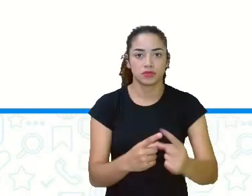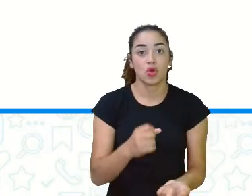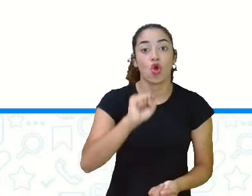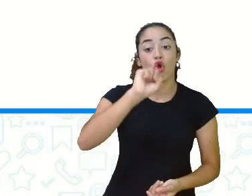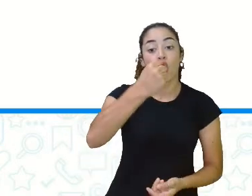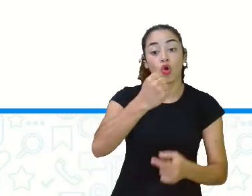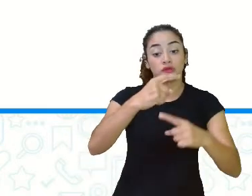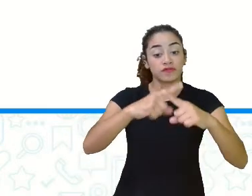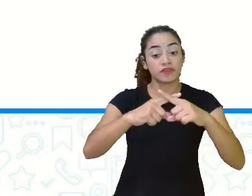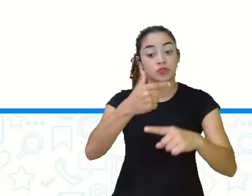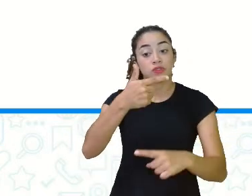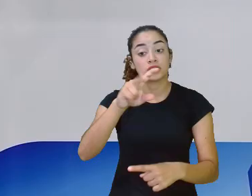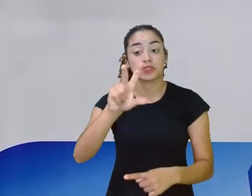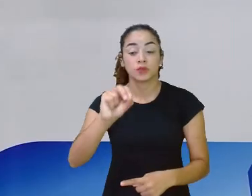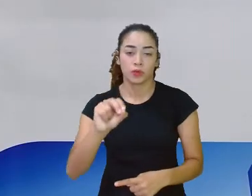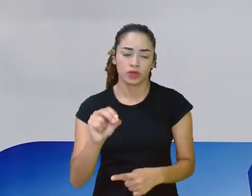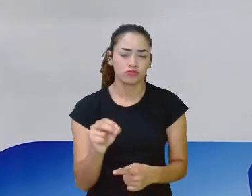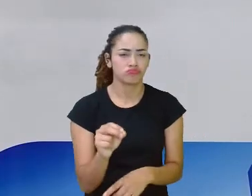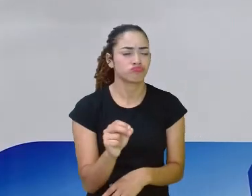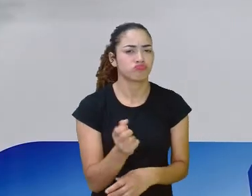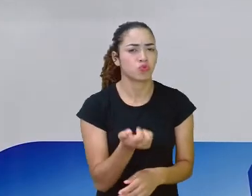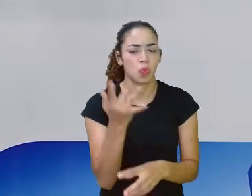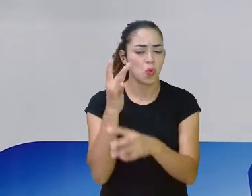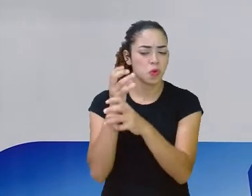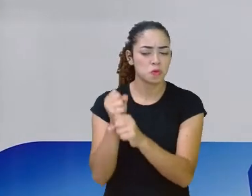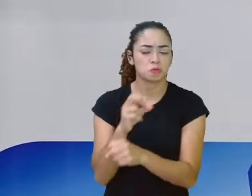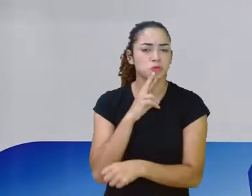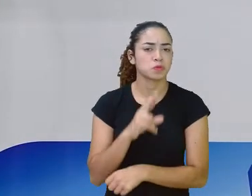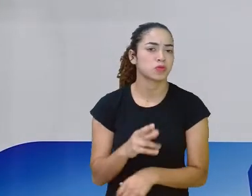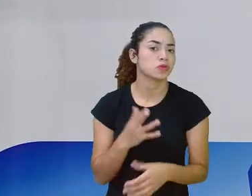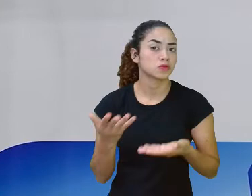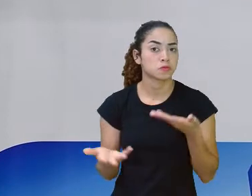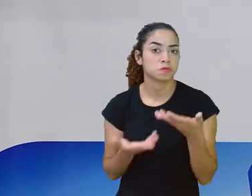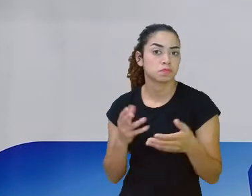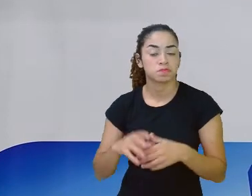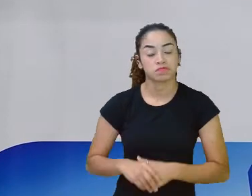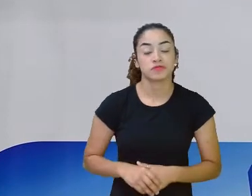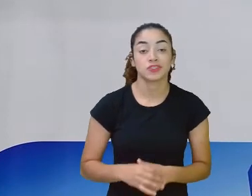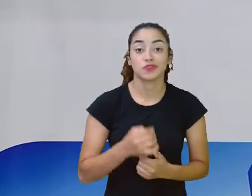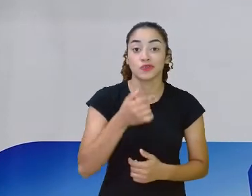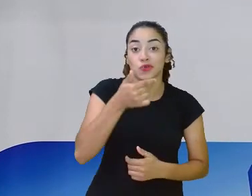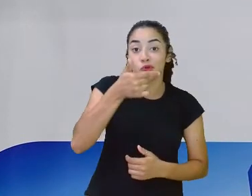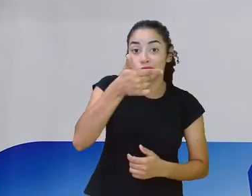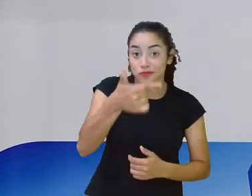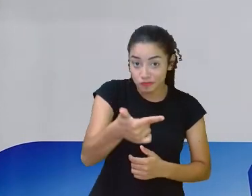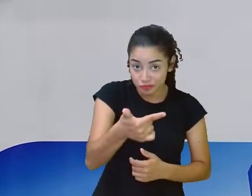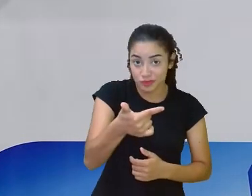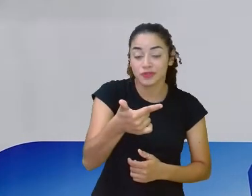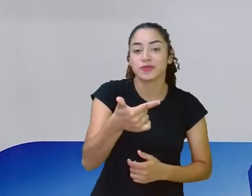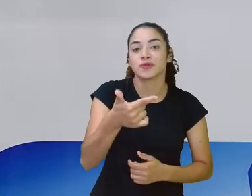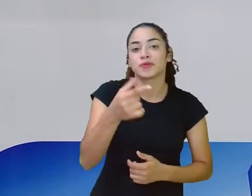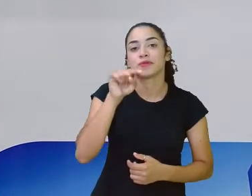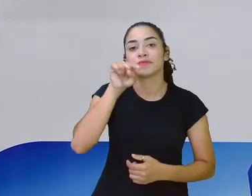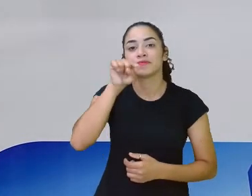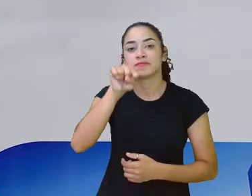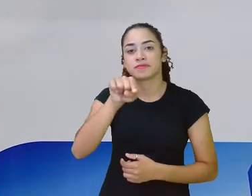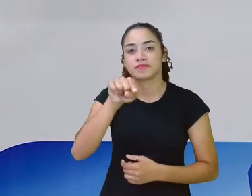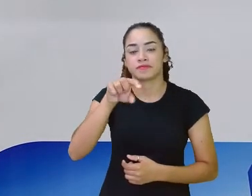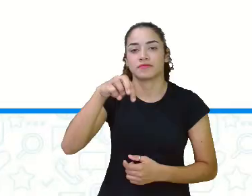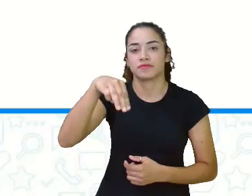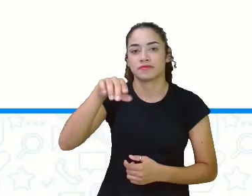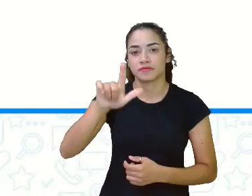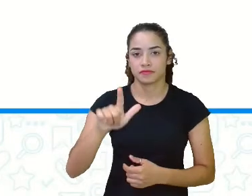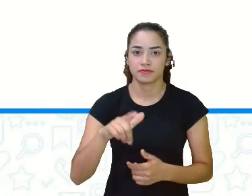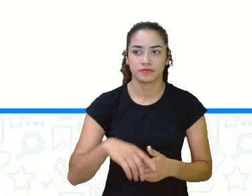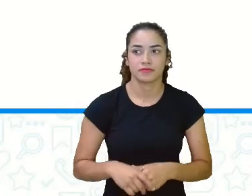vezes 250. E quanto é que dá isso? Exatamente 2.000 ml, que é o mesmo